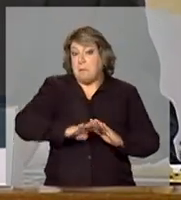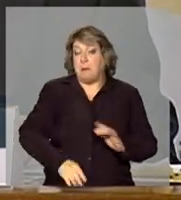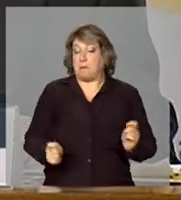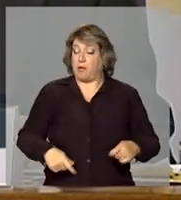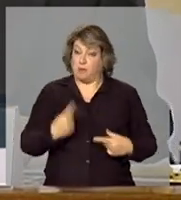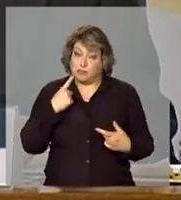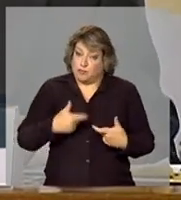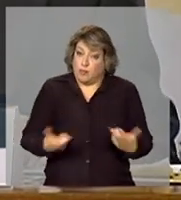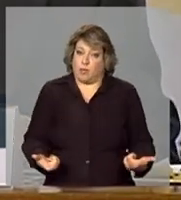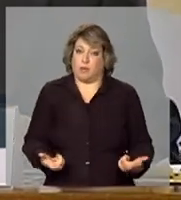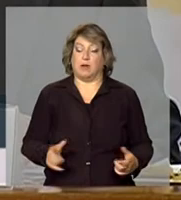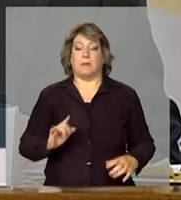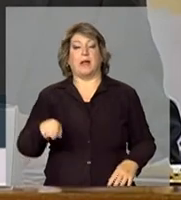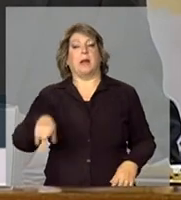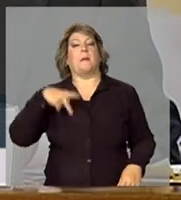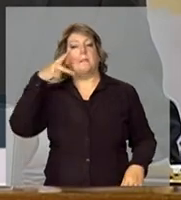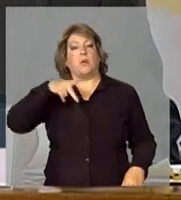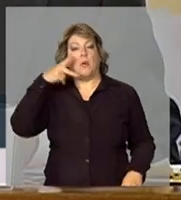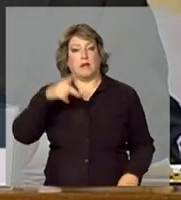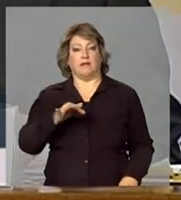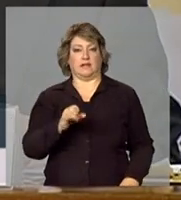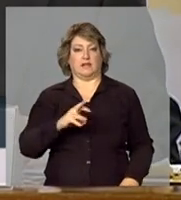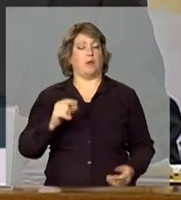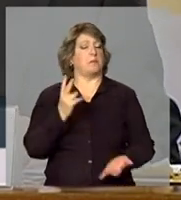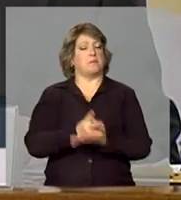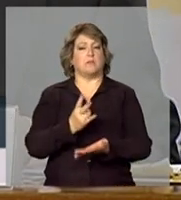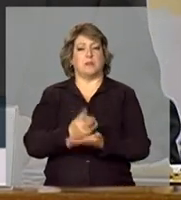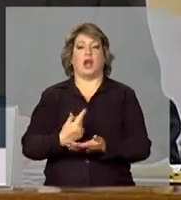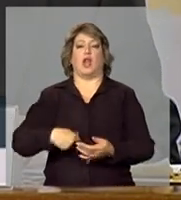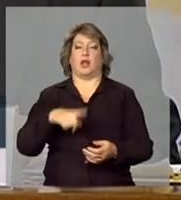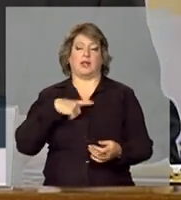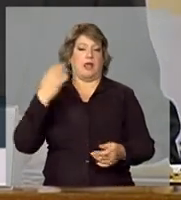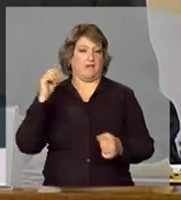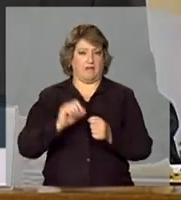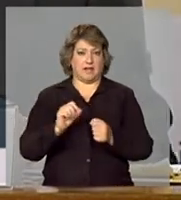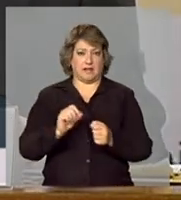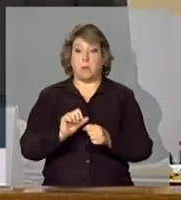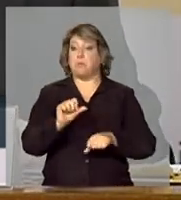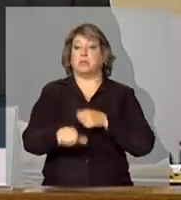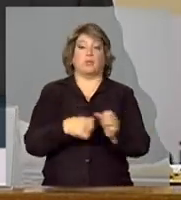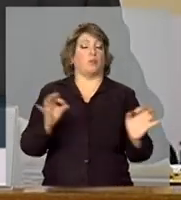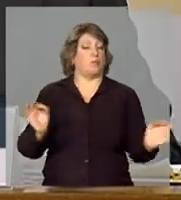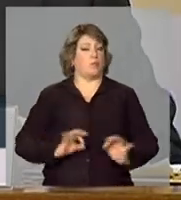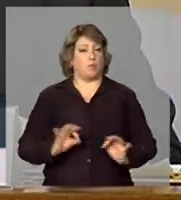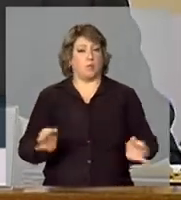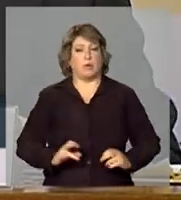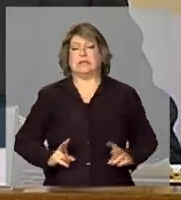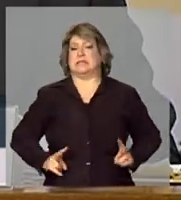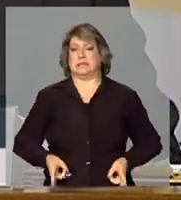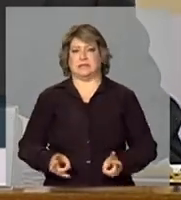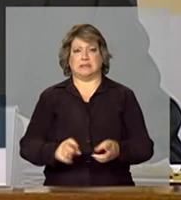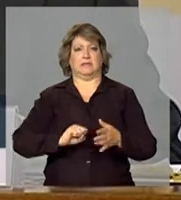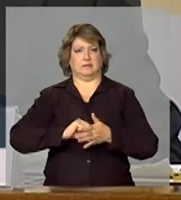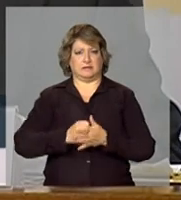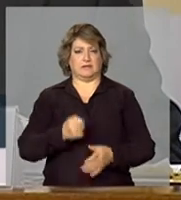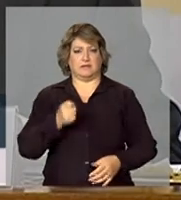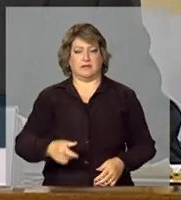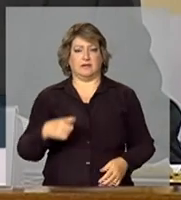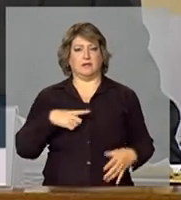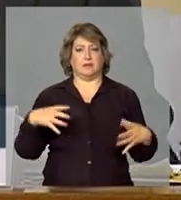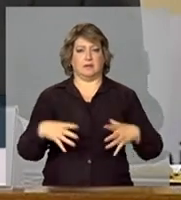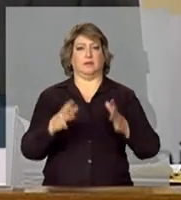política fiscal é a mesma que nós estamos fazendo não houve mudança nenhuma o tempo todo do Rigor fiscal